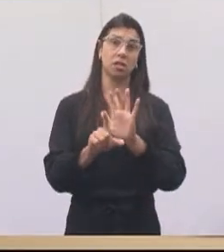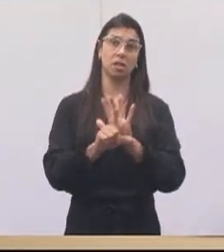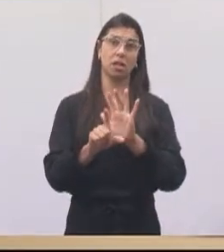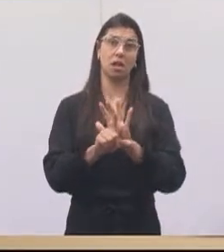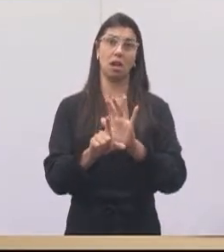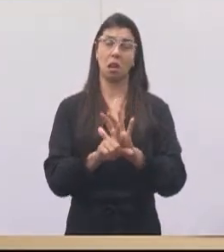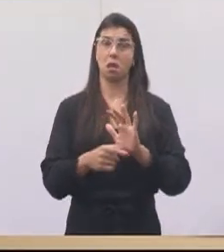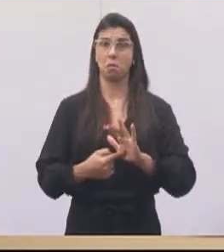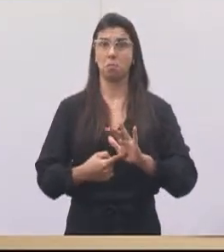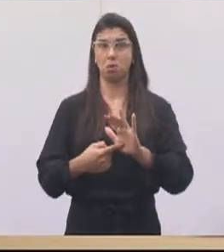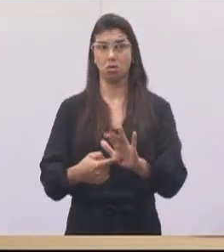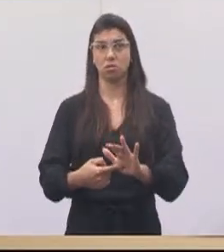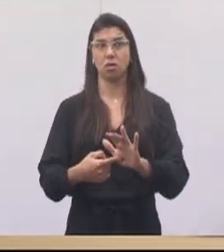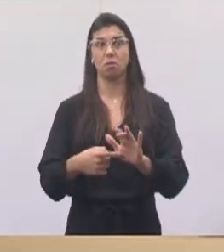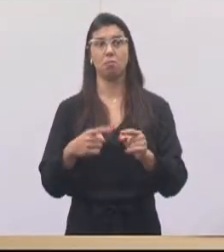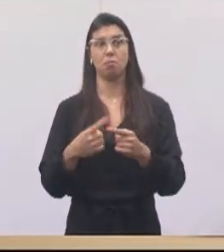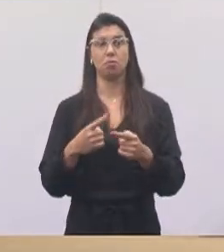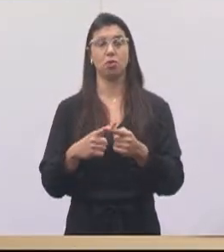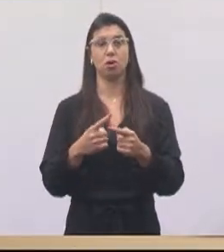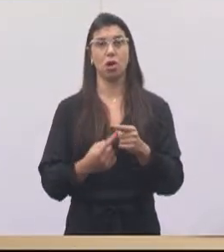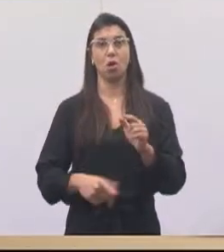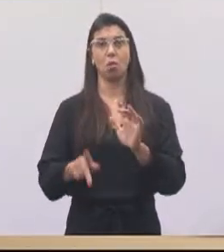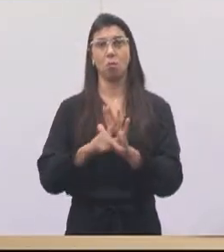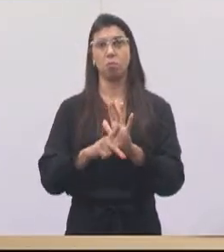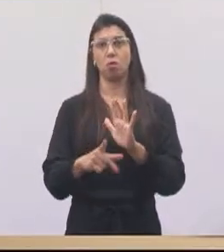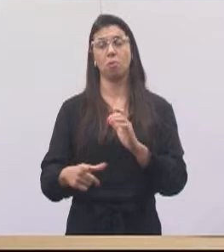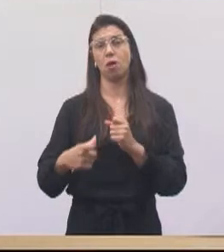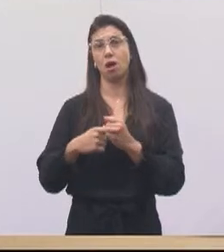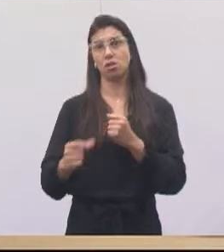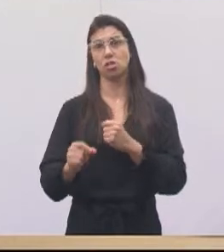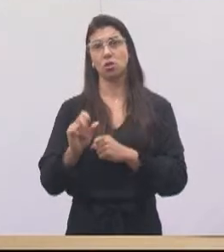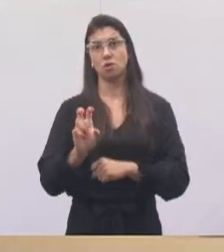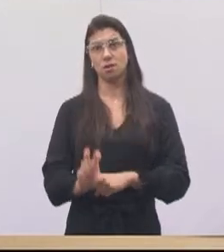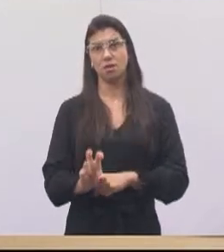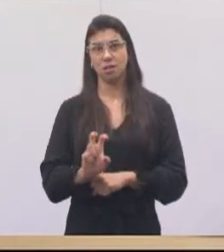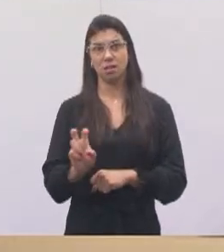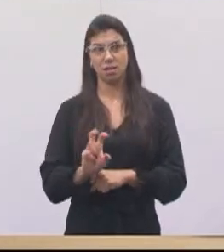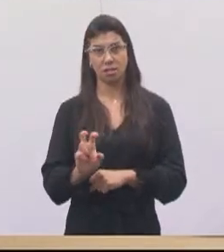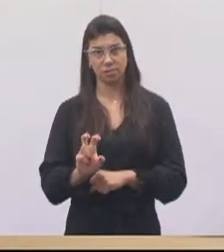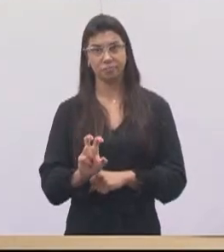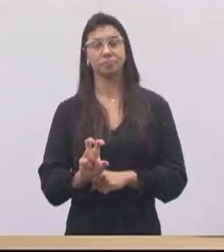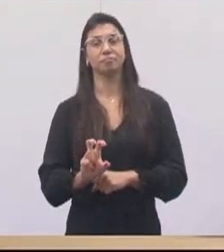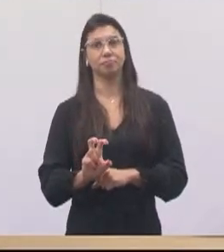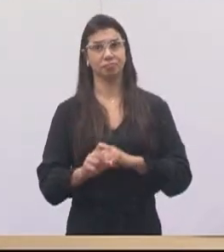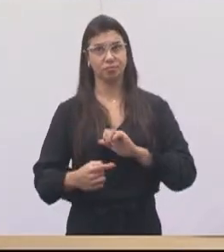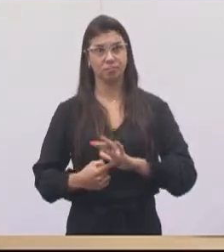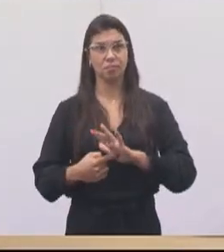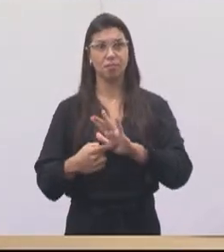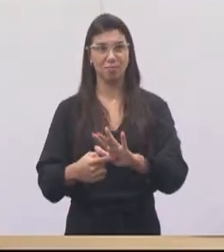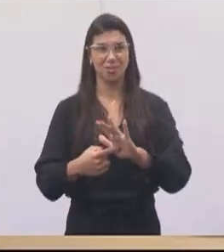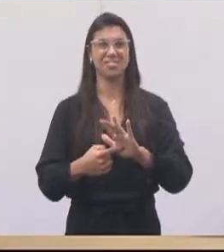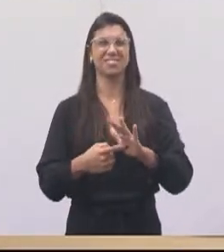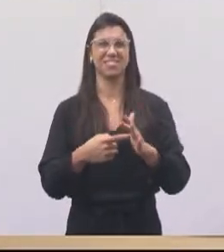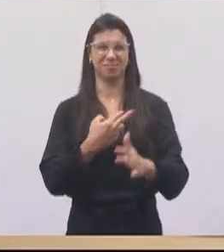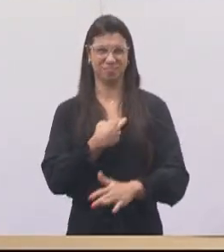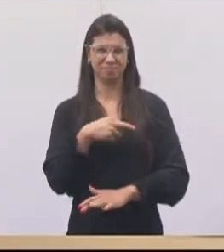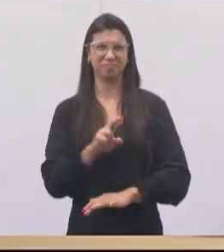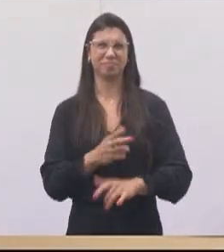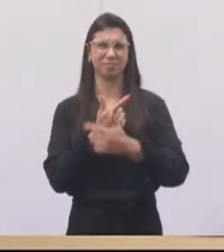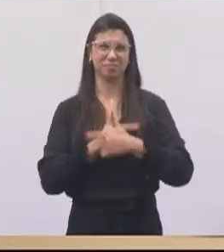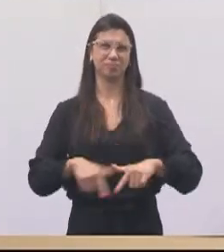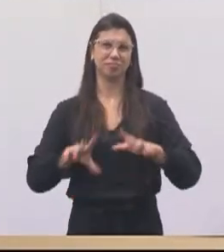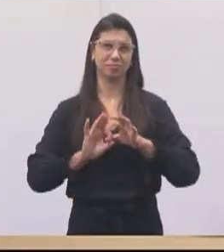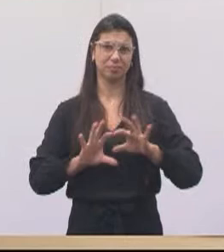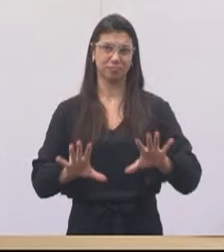para garantir, porque o próprio artigo 5º já estabelece essa garantia de ter a liberdade religiosa. O que está